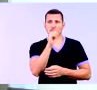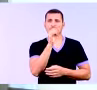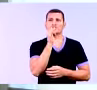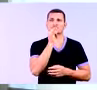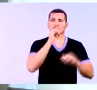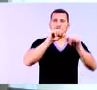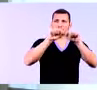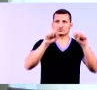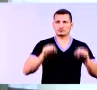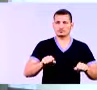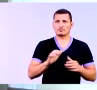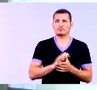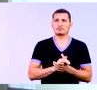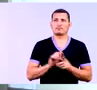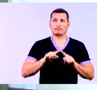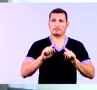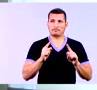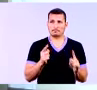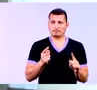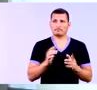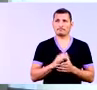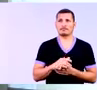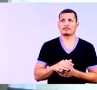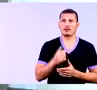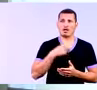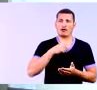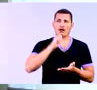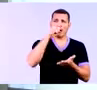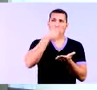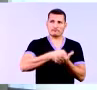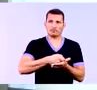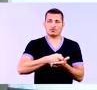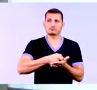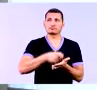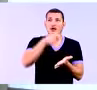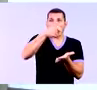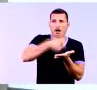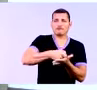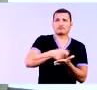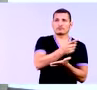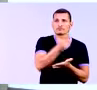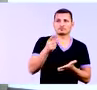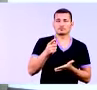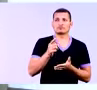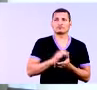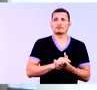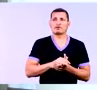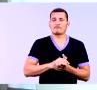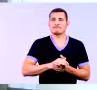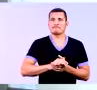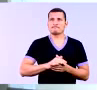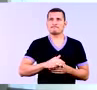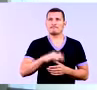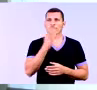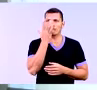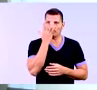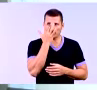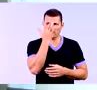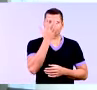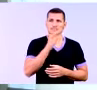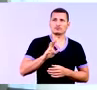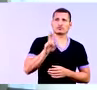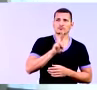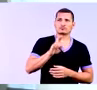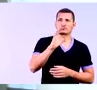sistema. Porém, eu afirmei e agora reafirmo a vocês que a maior facilidade de usar